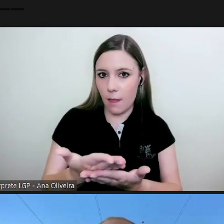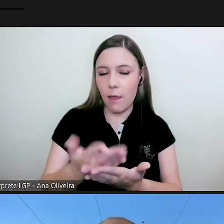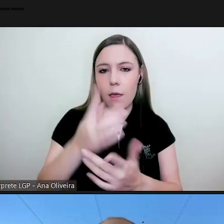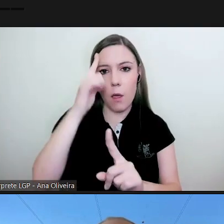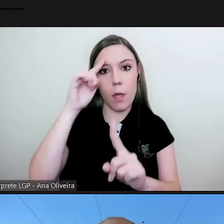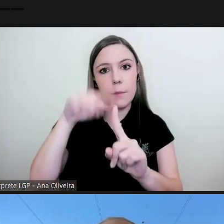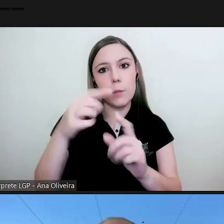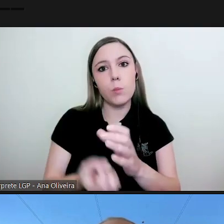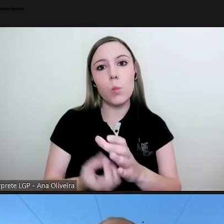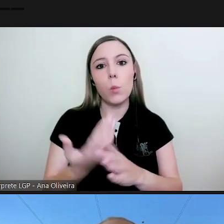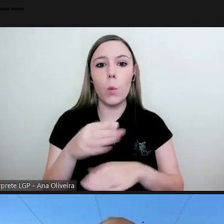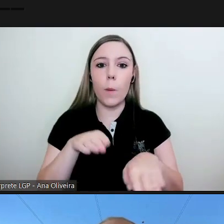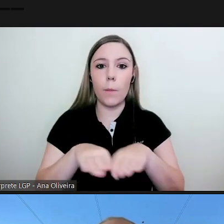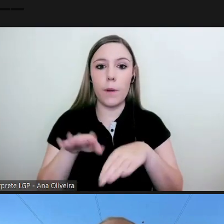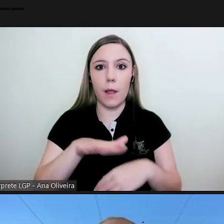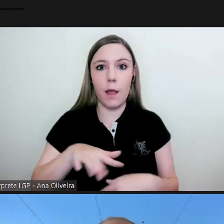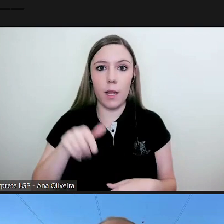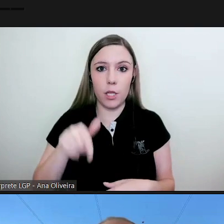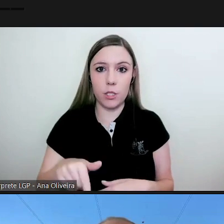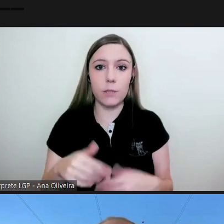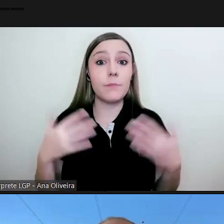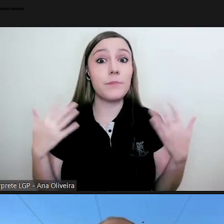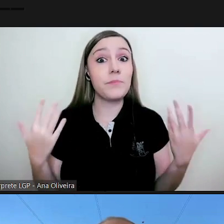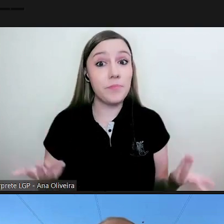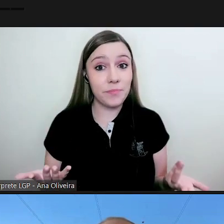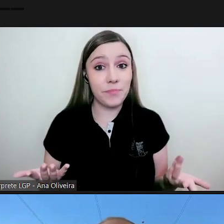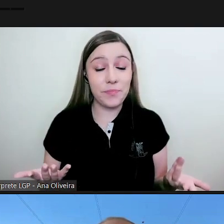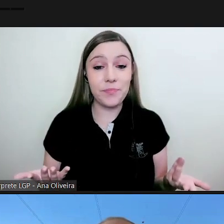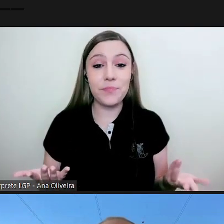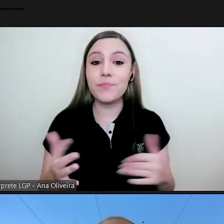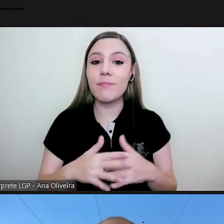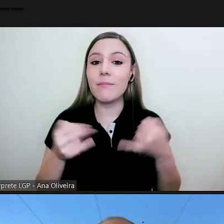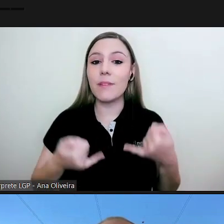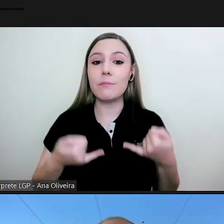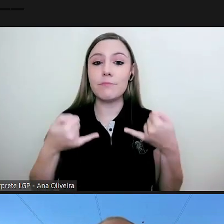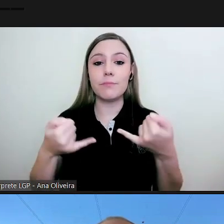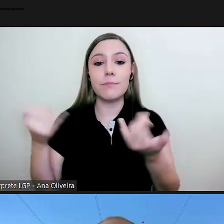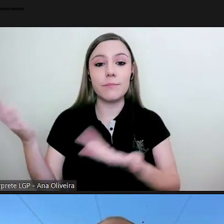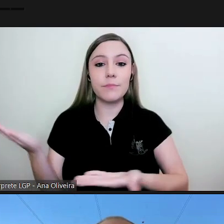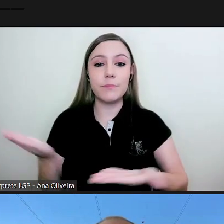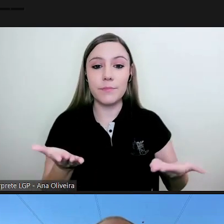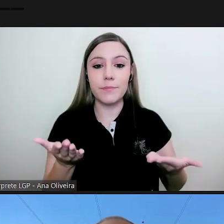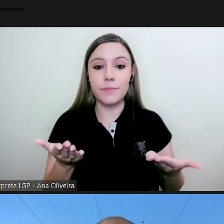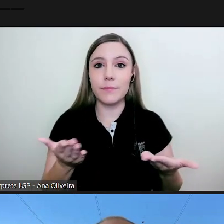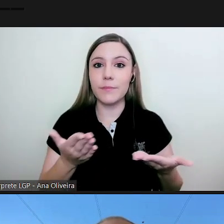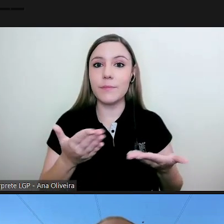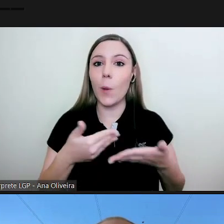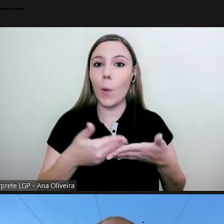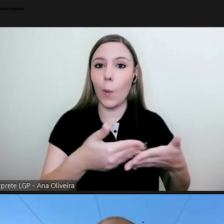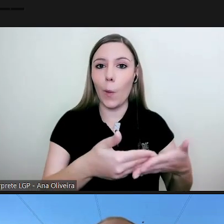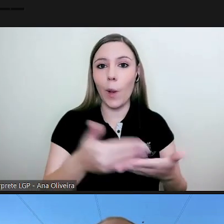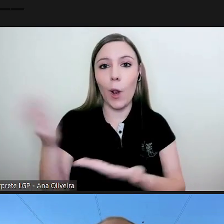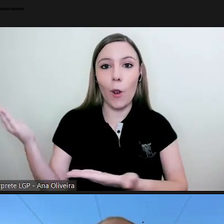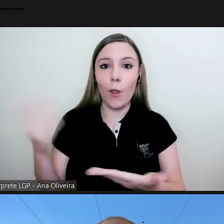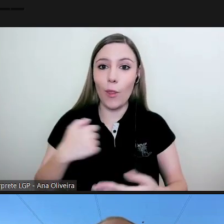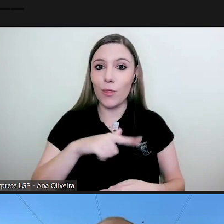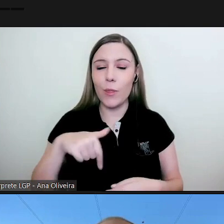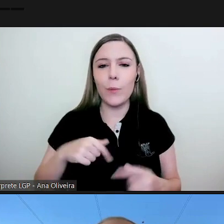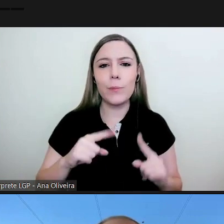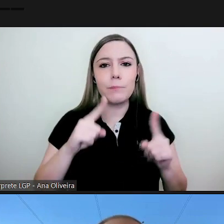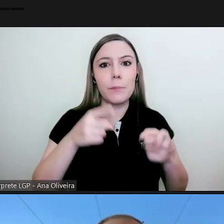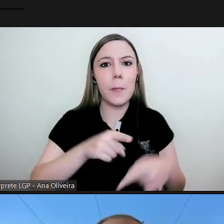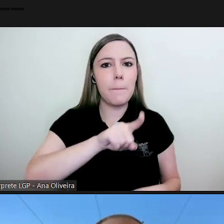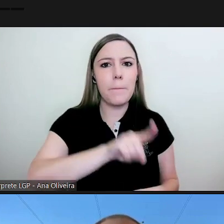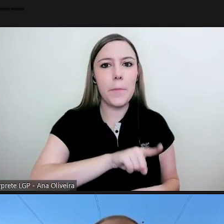implementação de práticas desta natureza. Dito isto, vou passar a apresentar por ordem os nossos convidados. Vamos começar